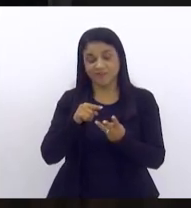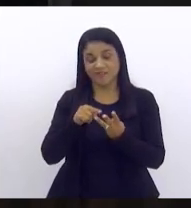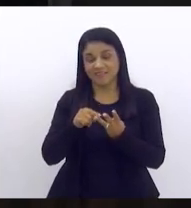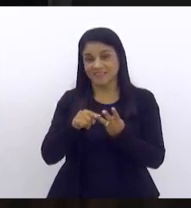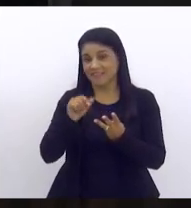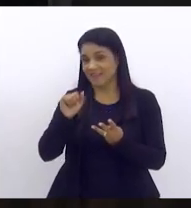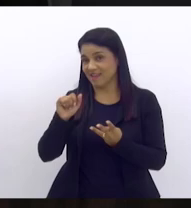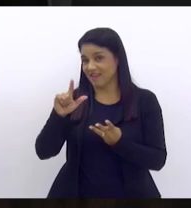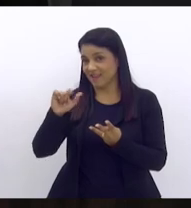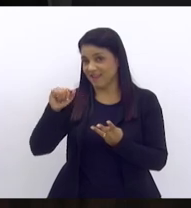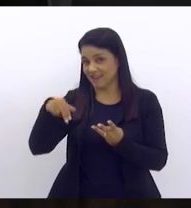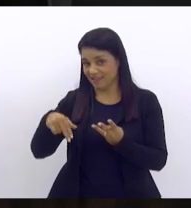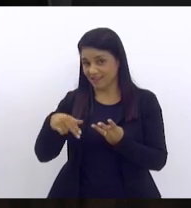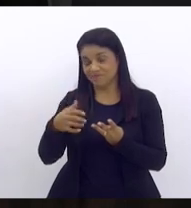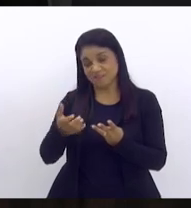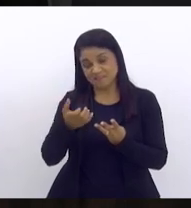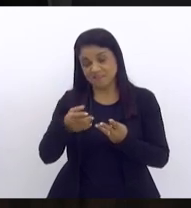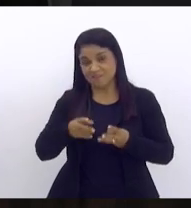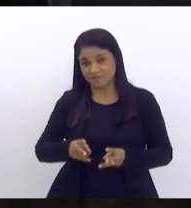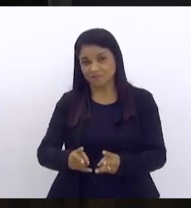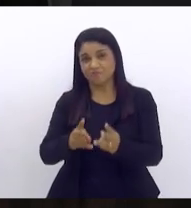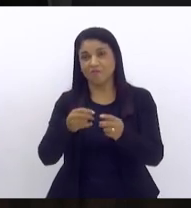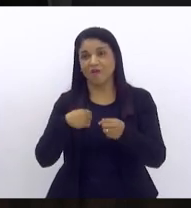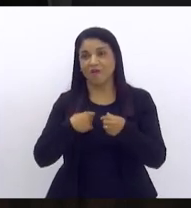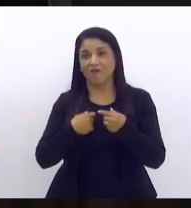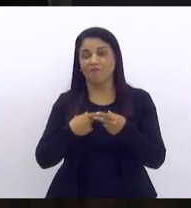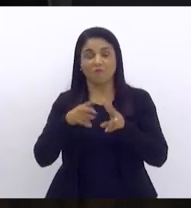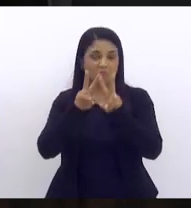Alan quiserem continuar, vou falar sobre o mesmo tema.